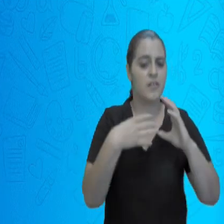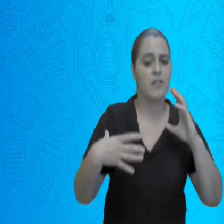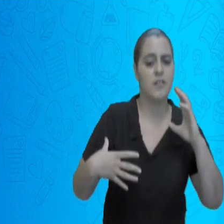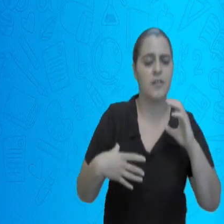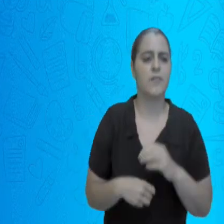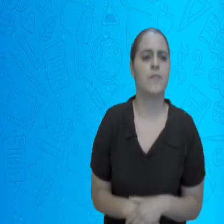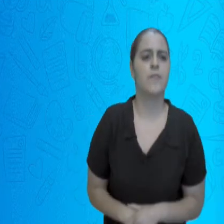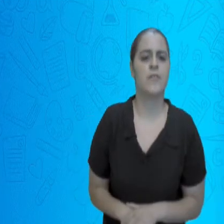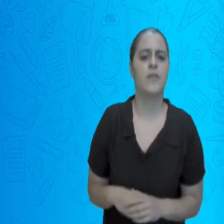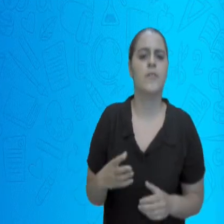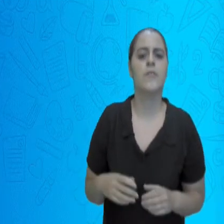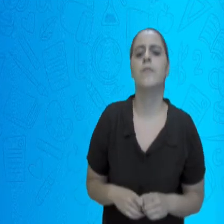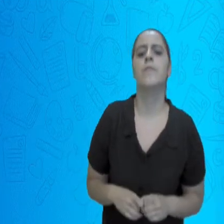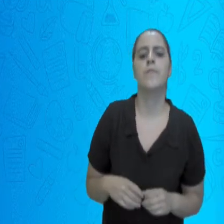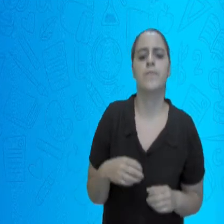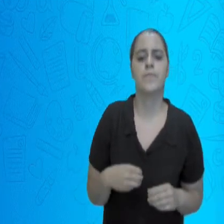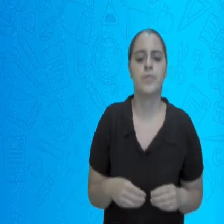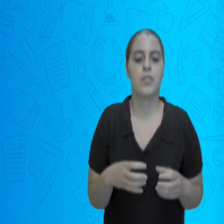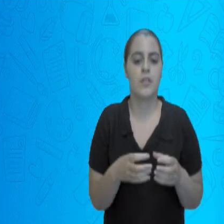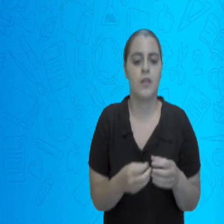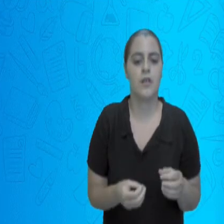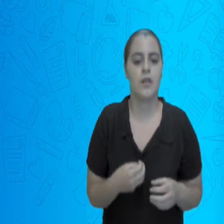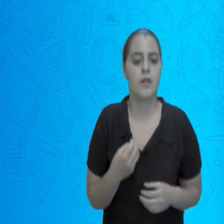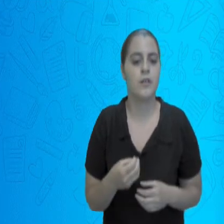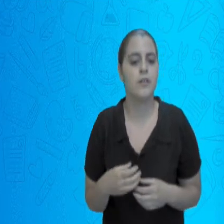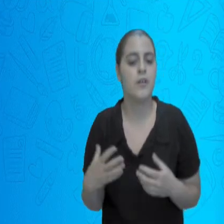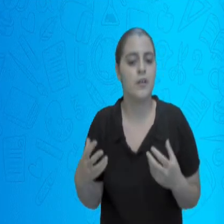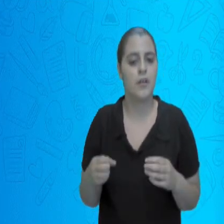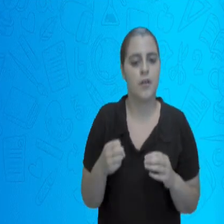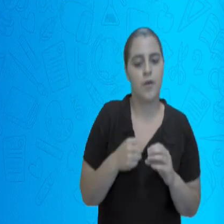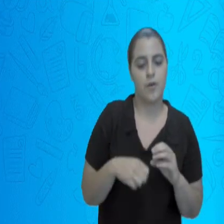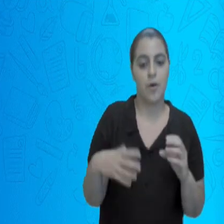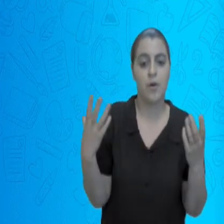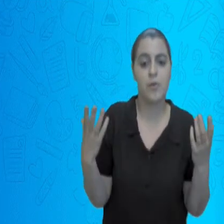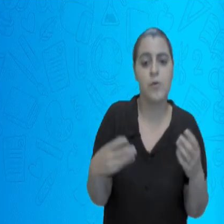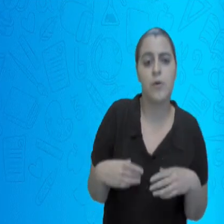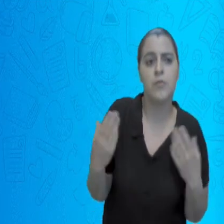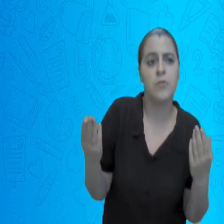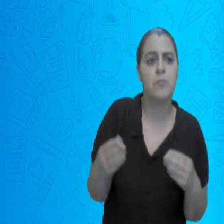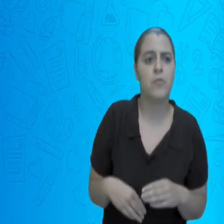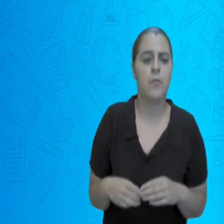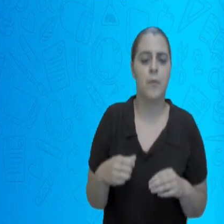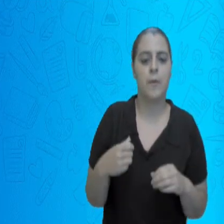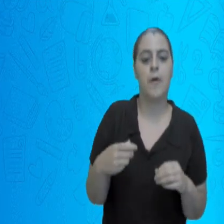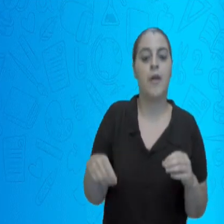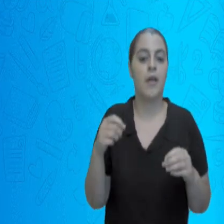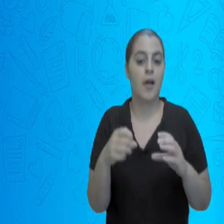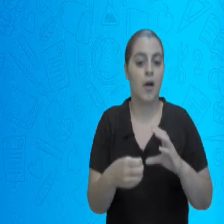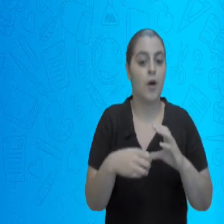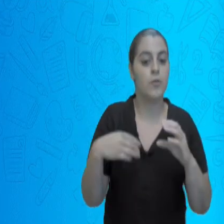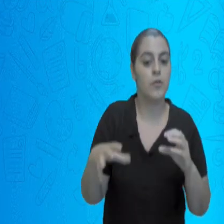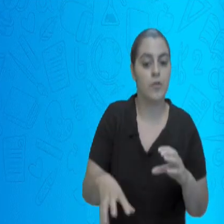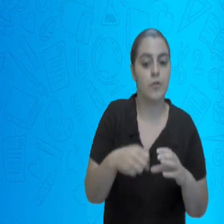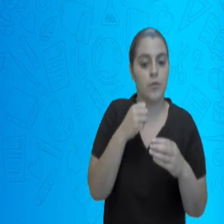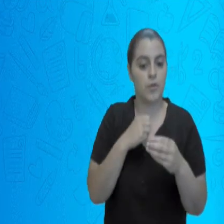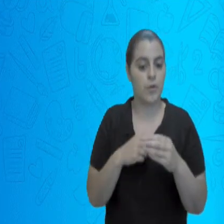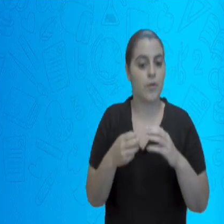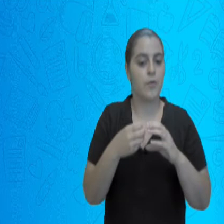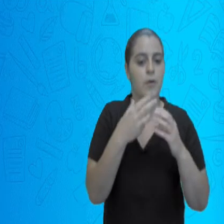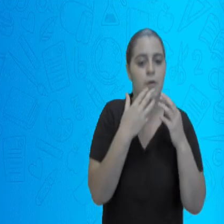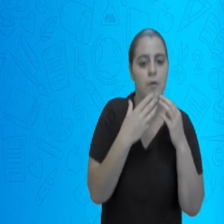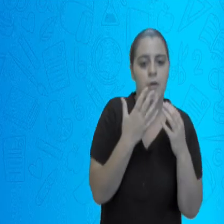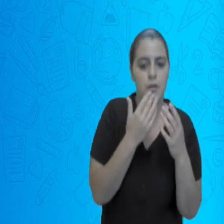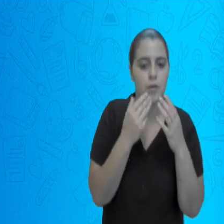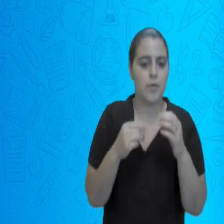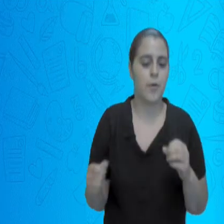Características: são seres autotróficos, ou seja, eles mesmos produzem o